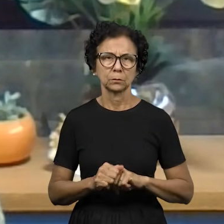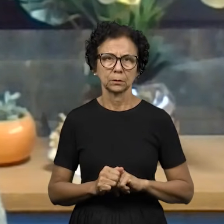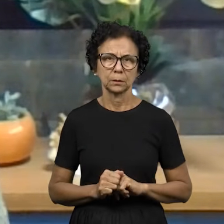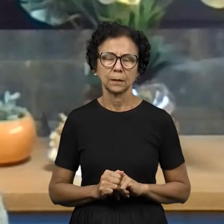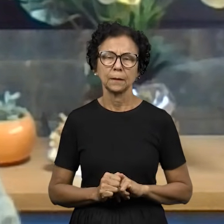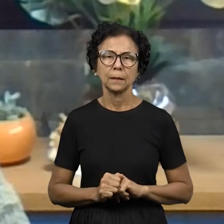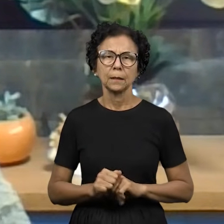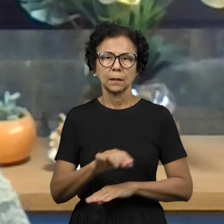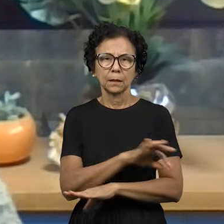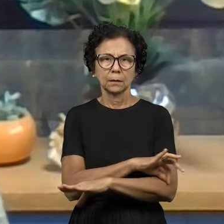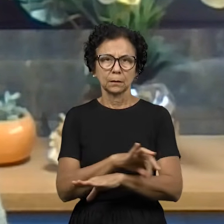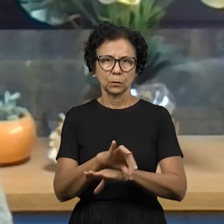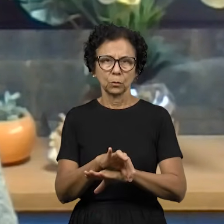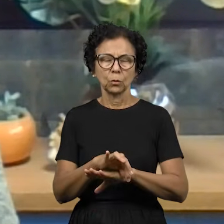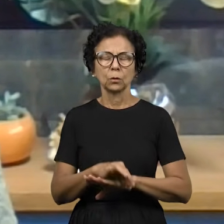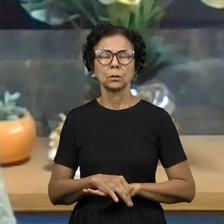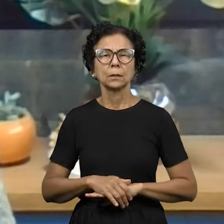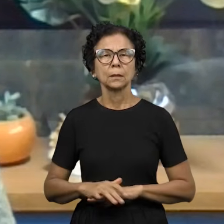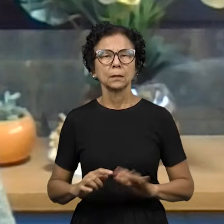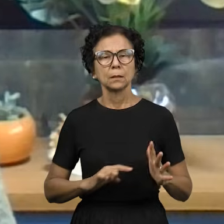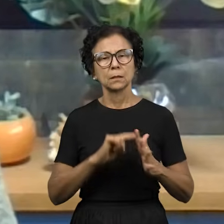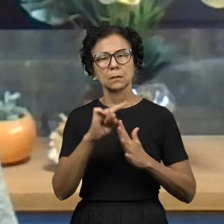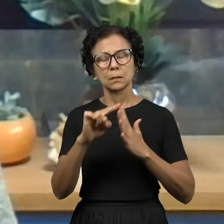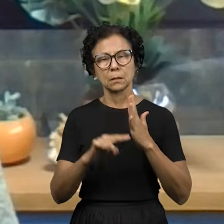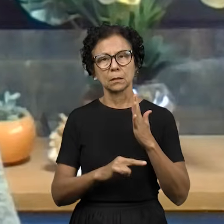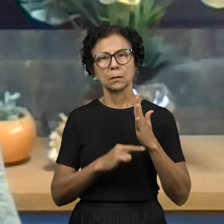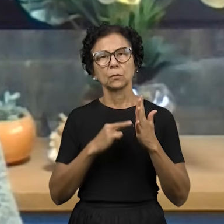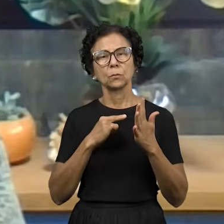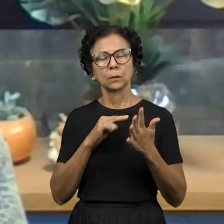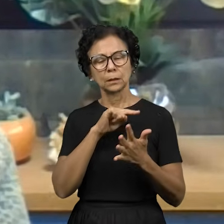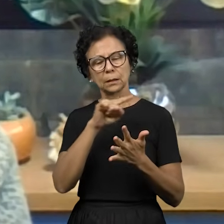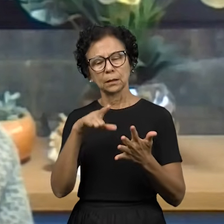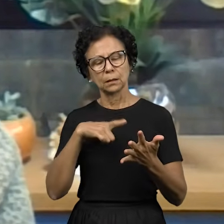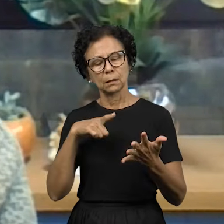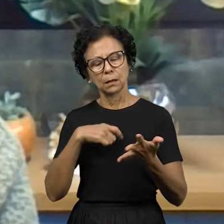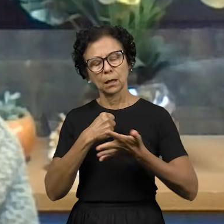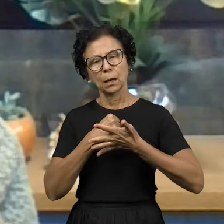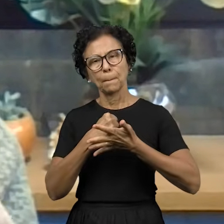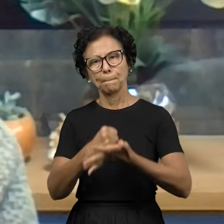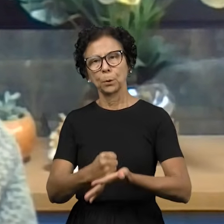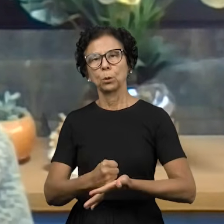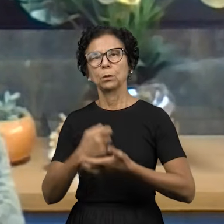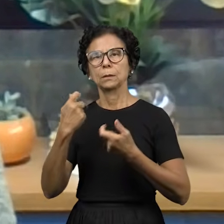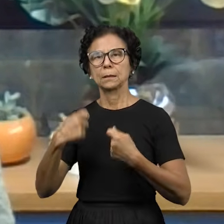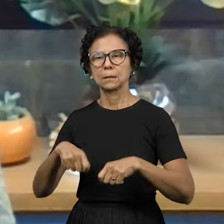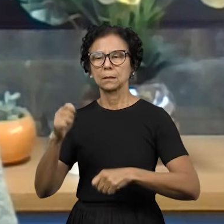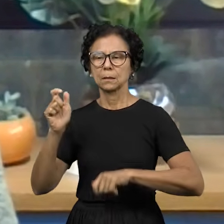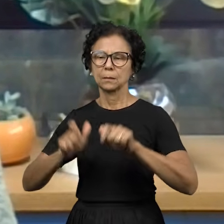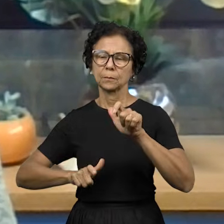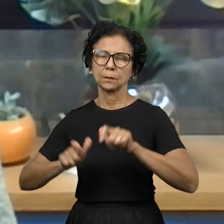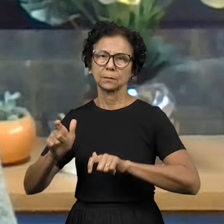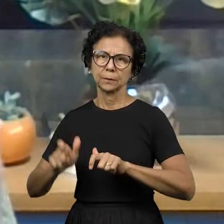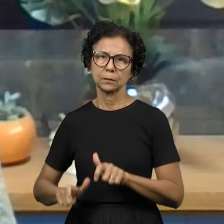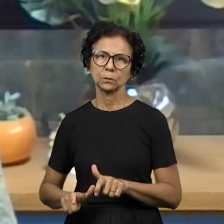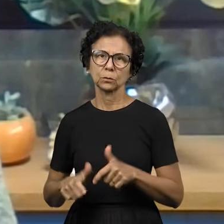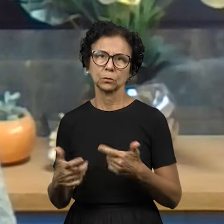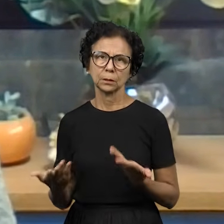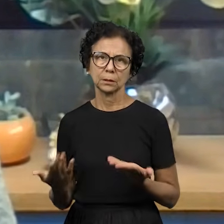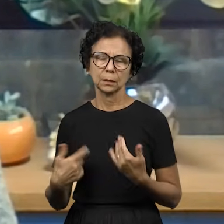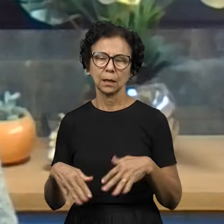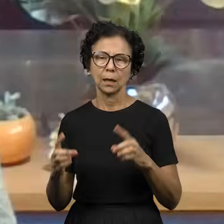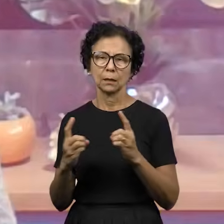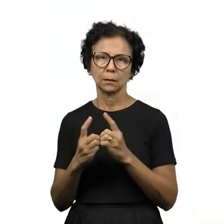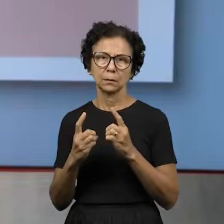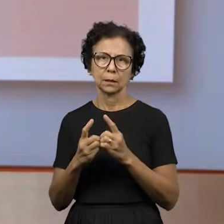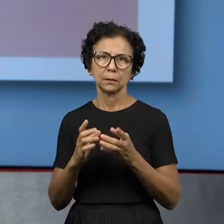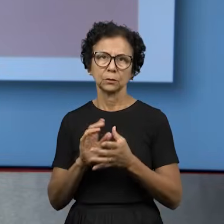5 eixos, eles vão dar o suporte necessário para as pessoas que necessitam de entendimento